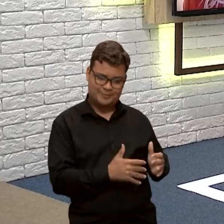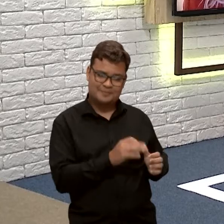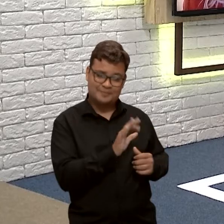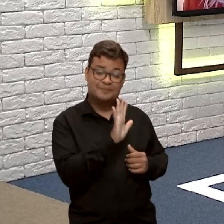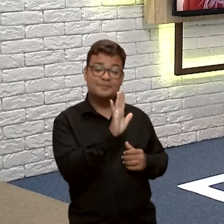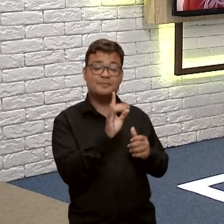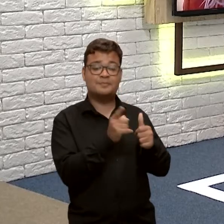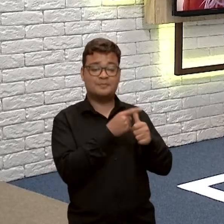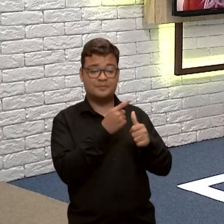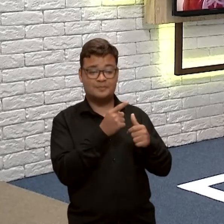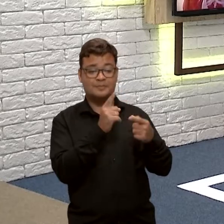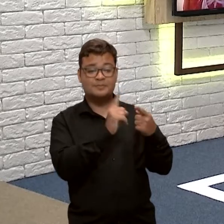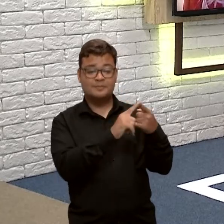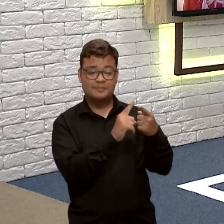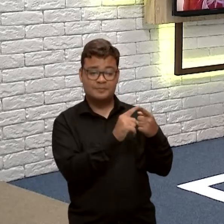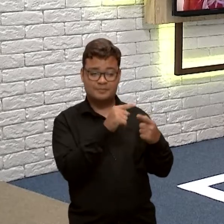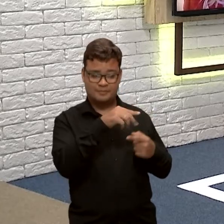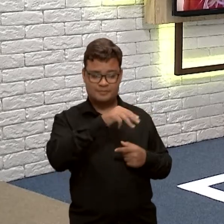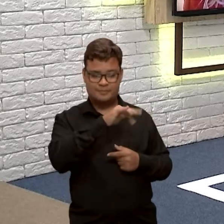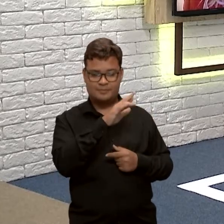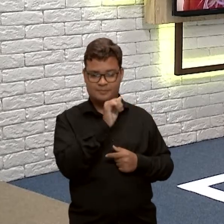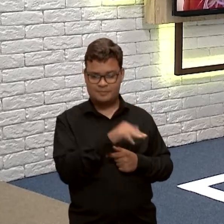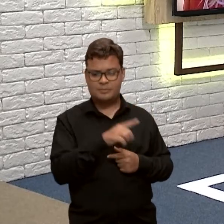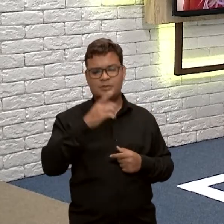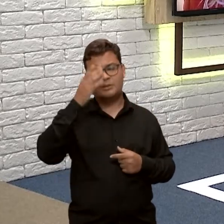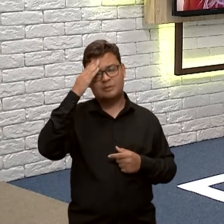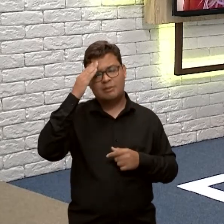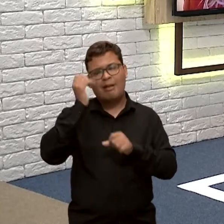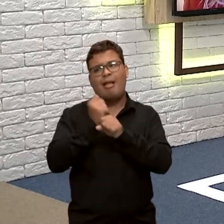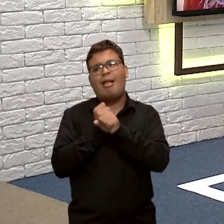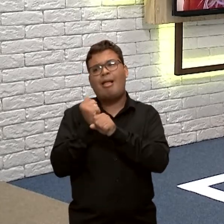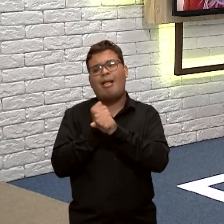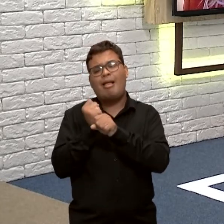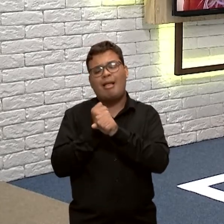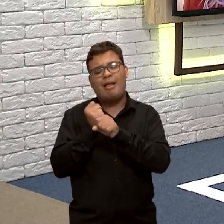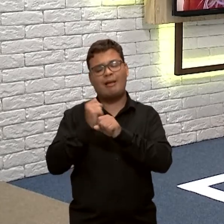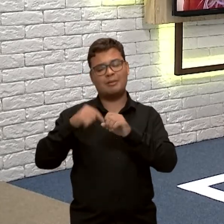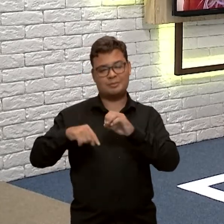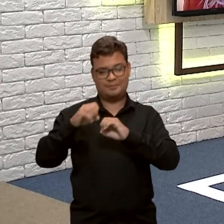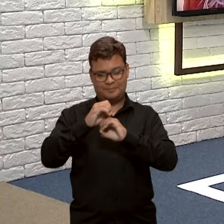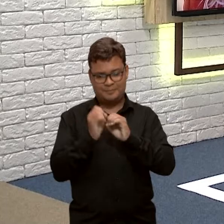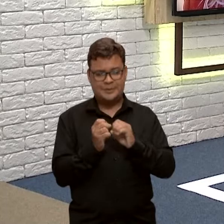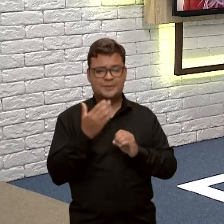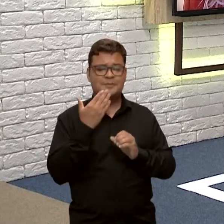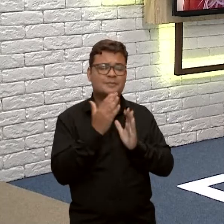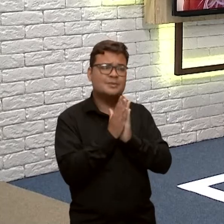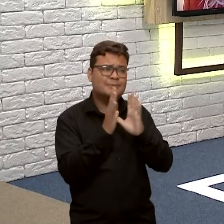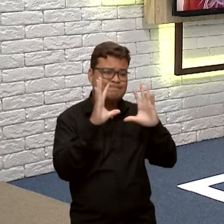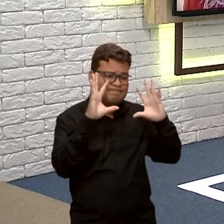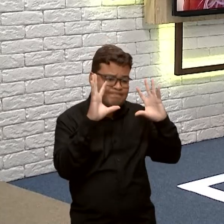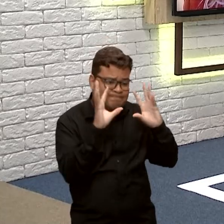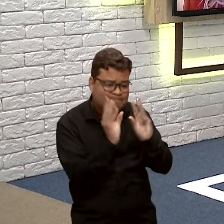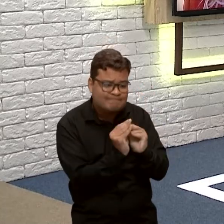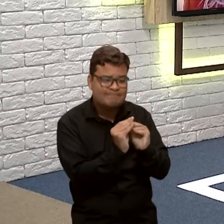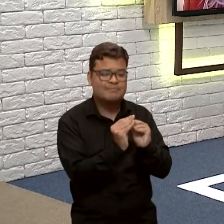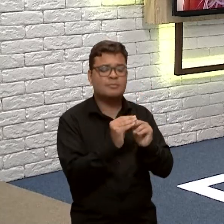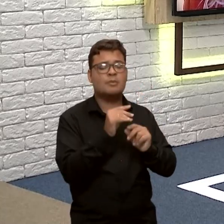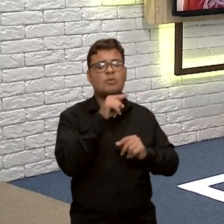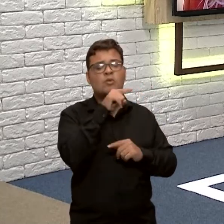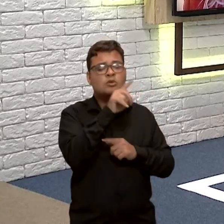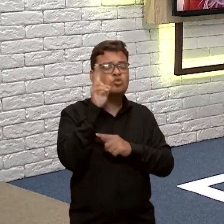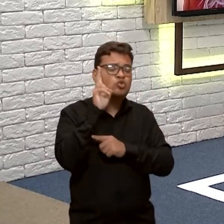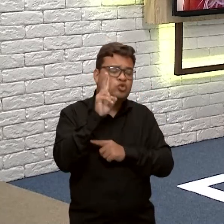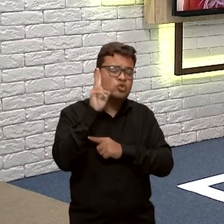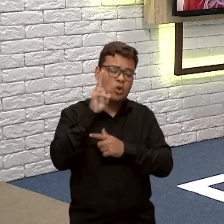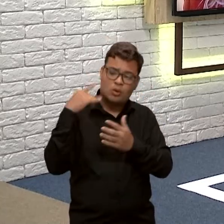Miriam, sei que a senhora tem muito tempo, né, aqui na universidade, então eu vou pedir para a senhora fazer aí um resumo para a gente entender, né? Qual que é a sua